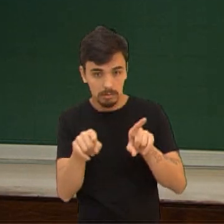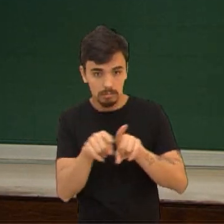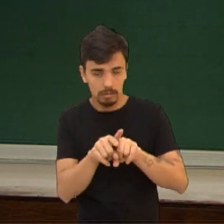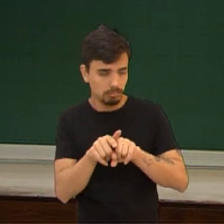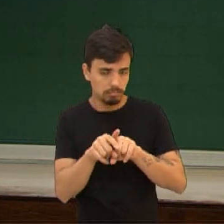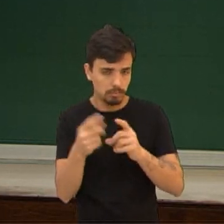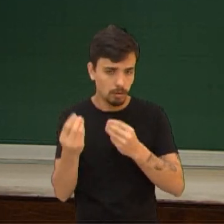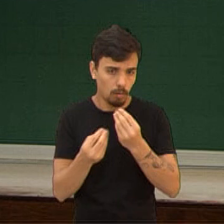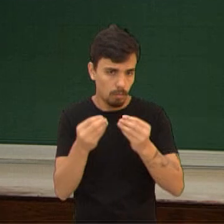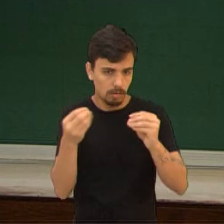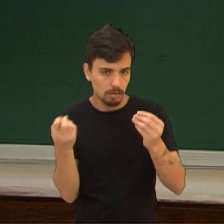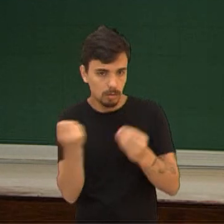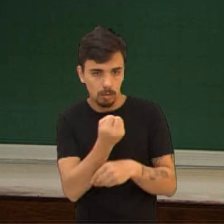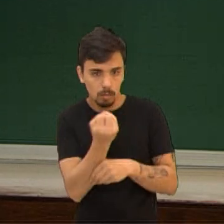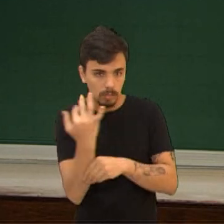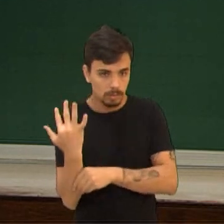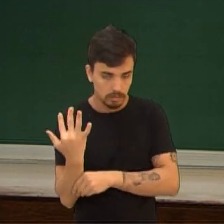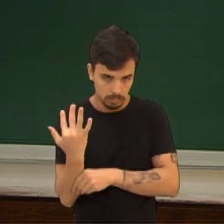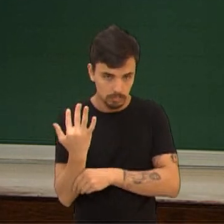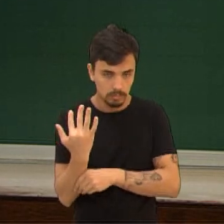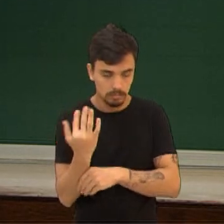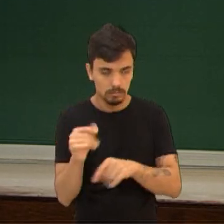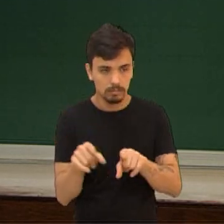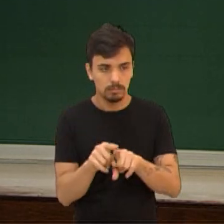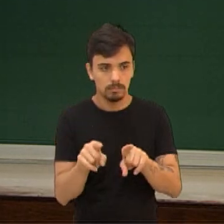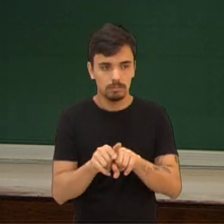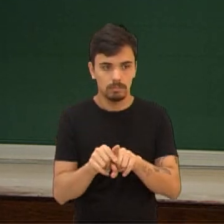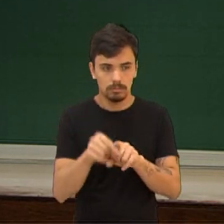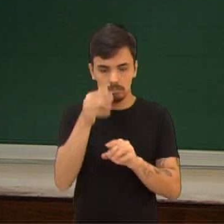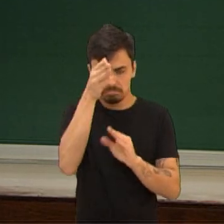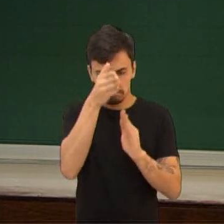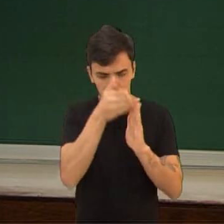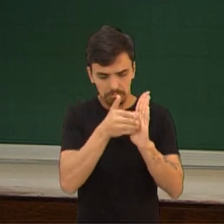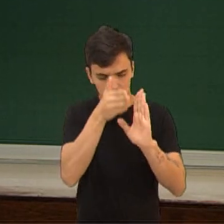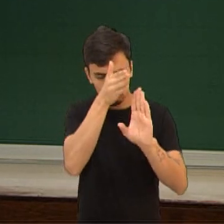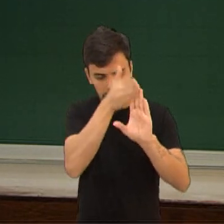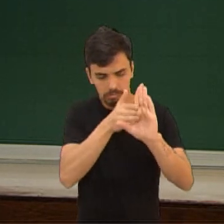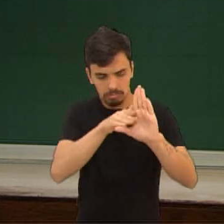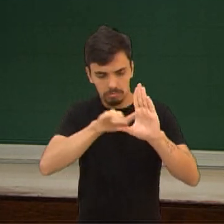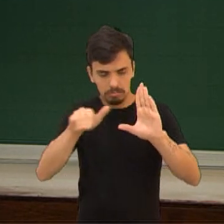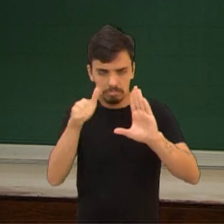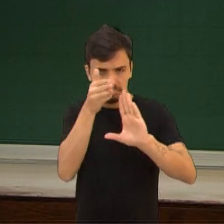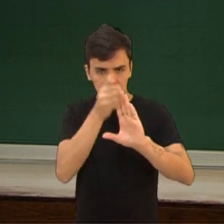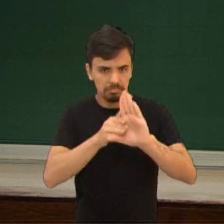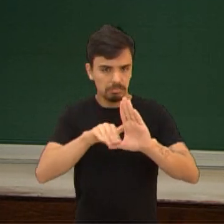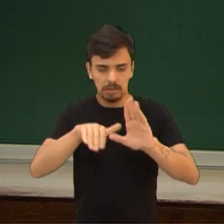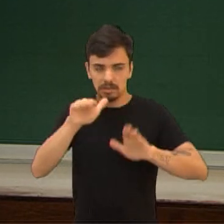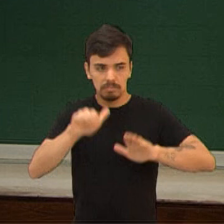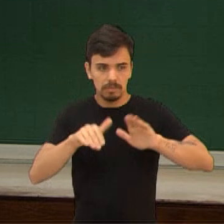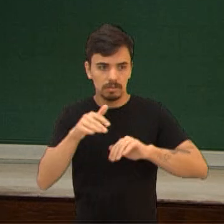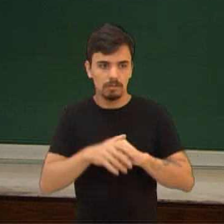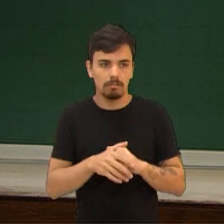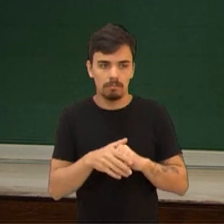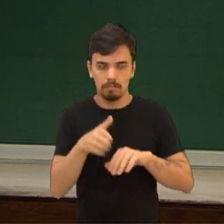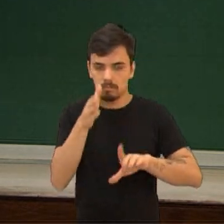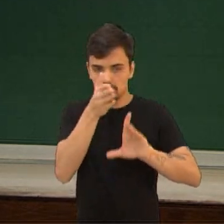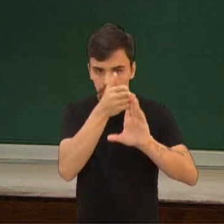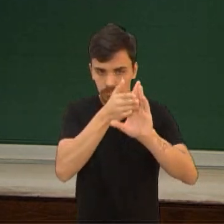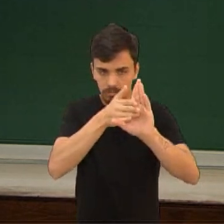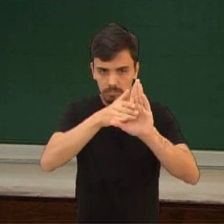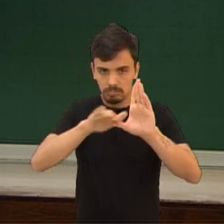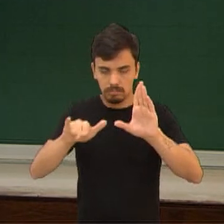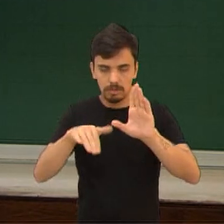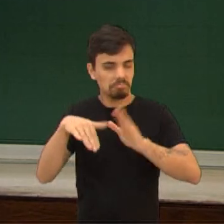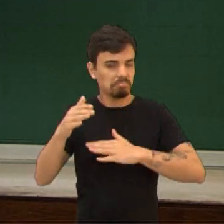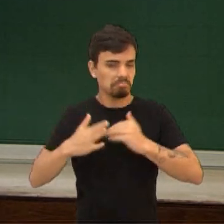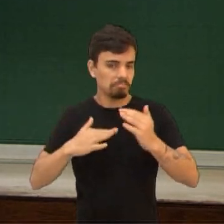aqui na vertical, né, colocar a carga em função da tensão ou a tensão em função da carga.